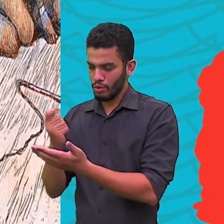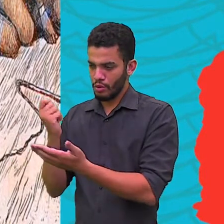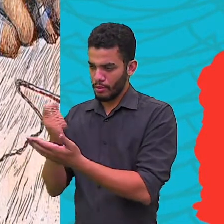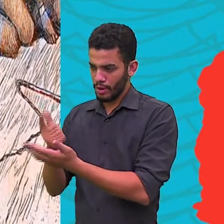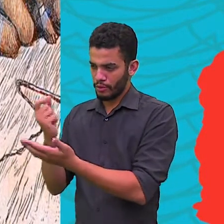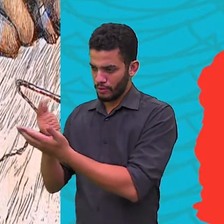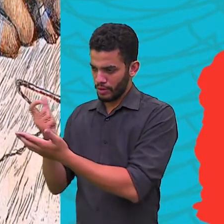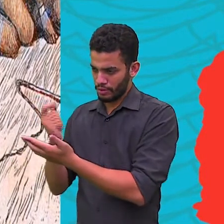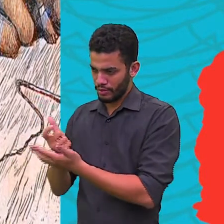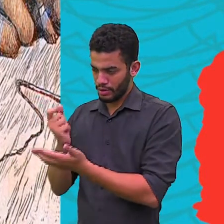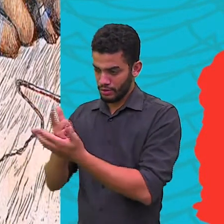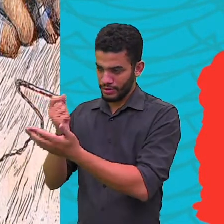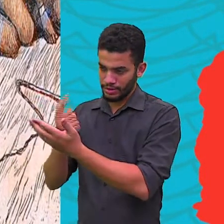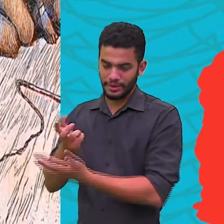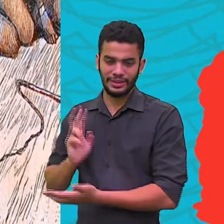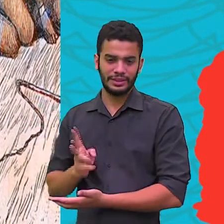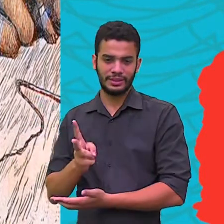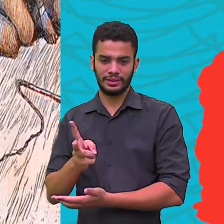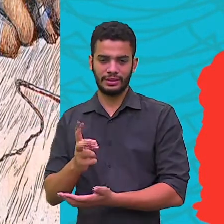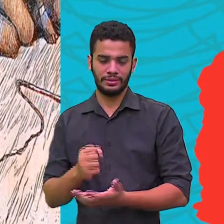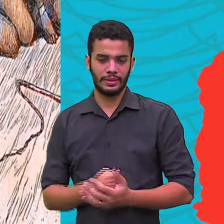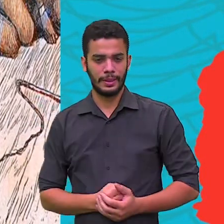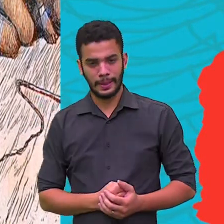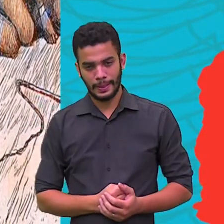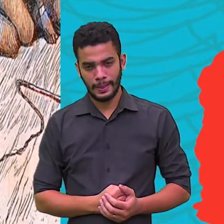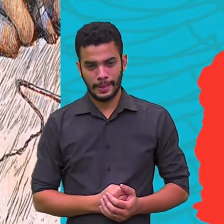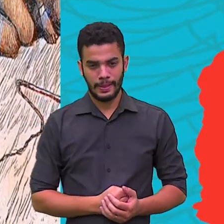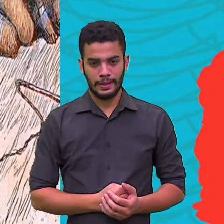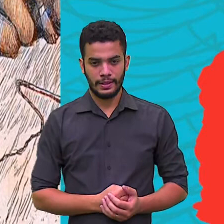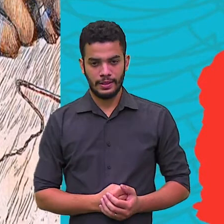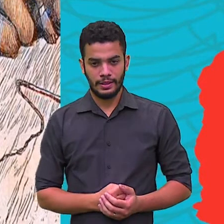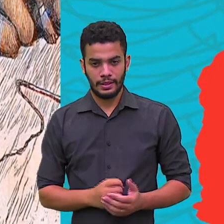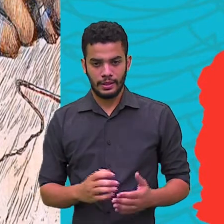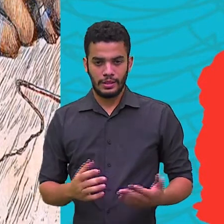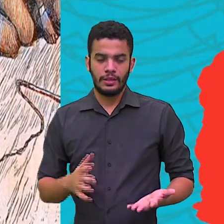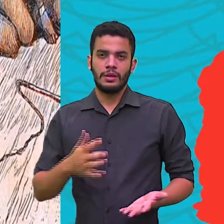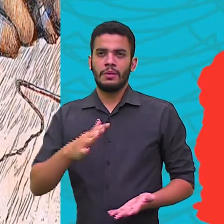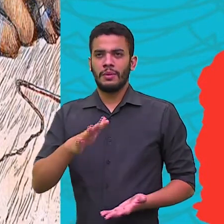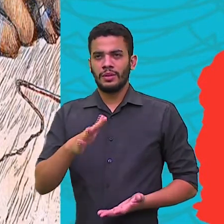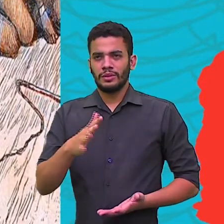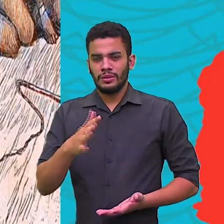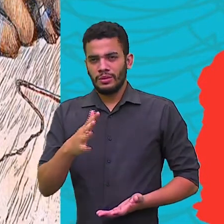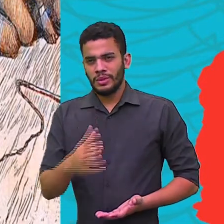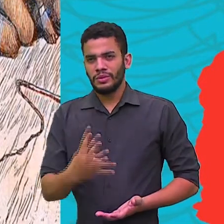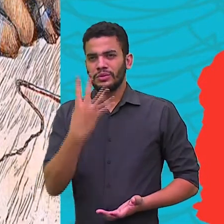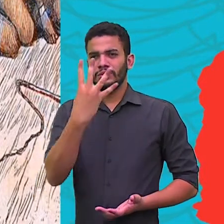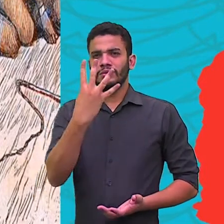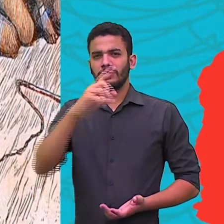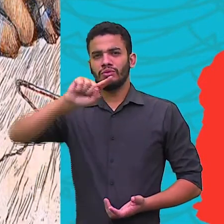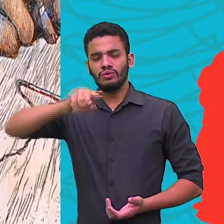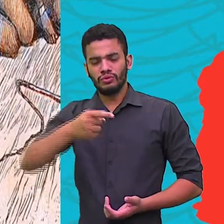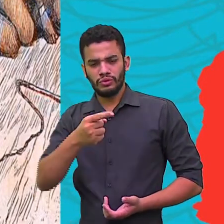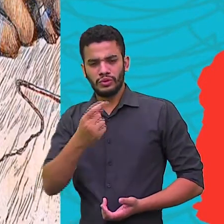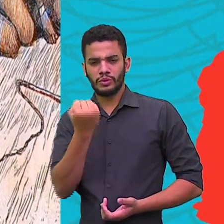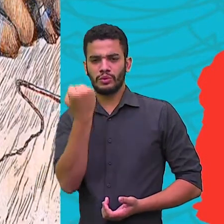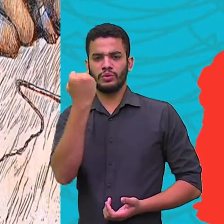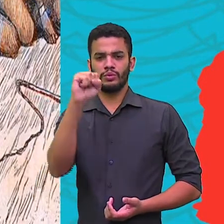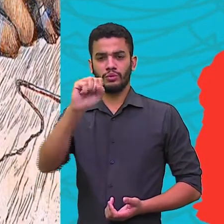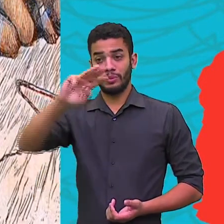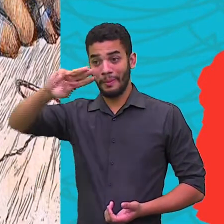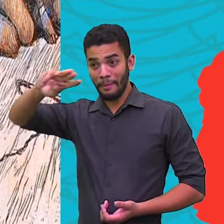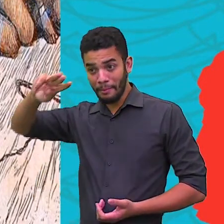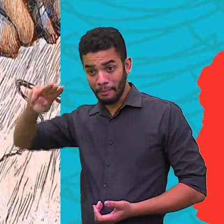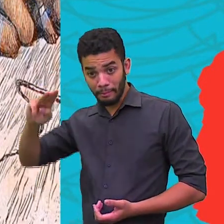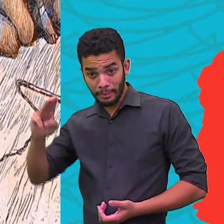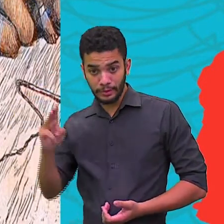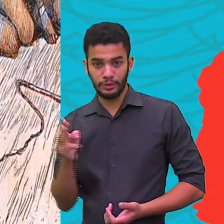anos do tráfico negreiro, cerca de 4,8 milhões de africanos